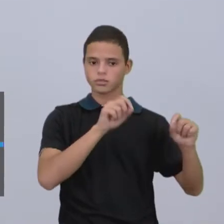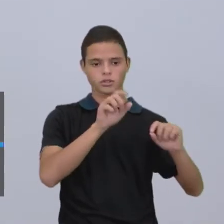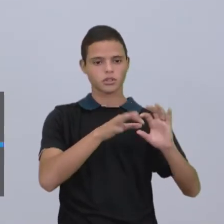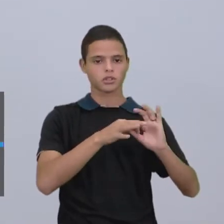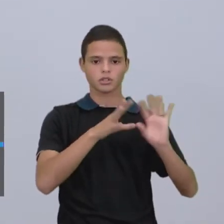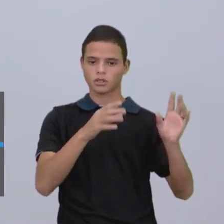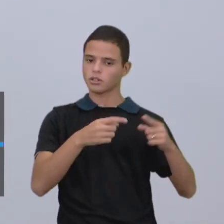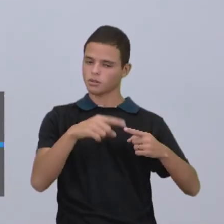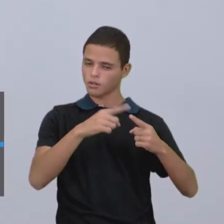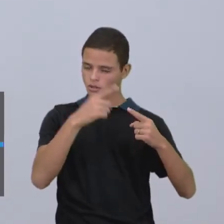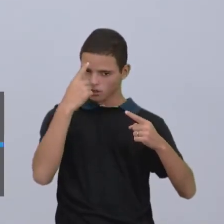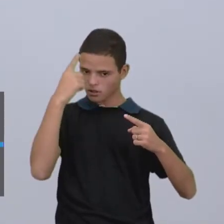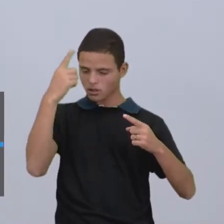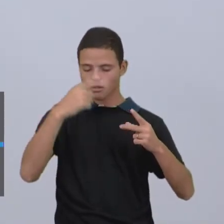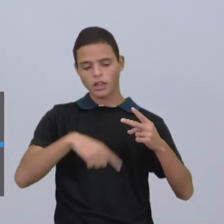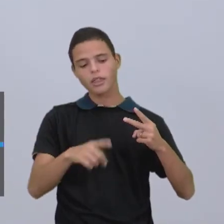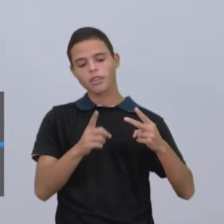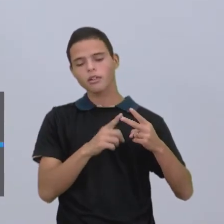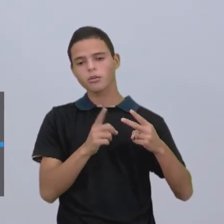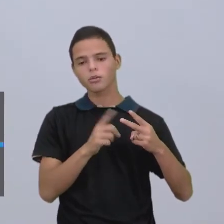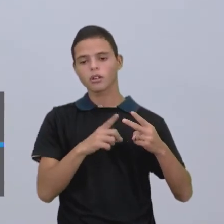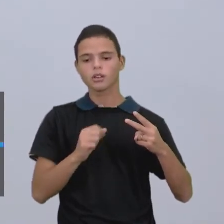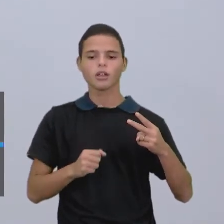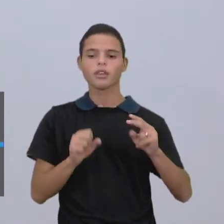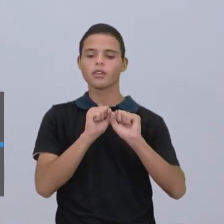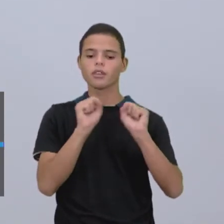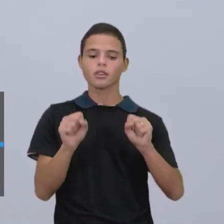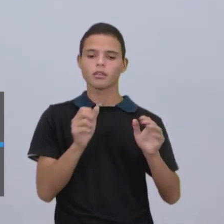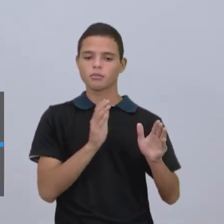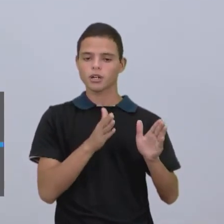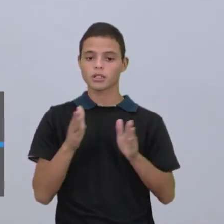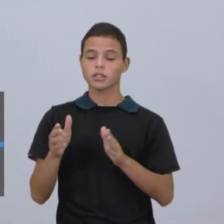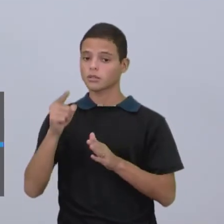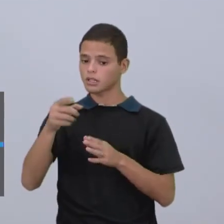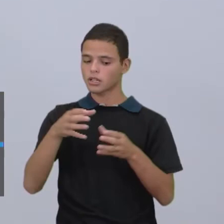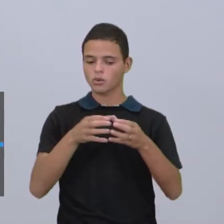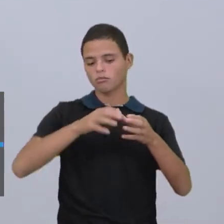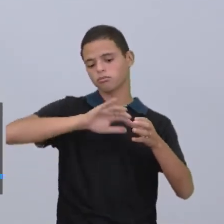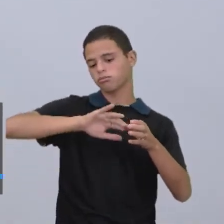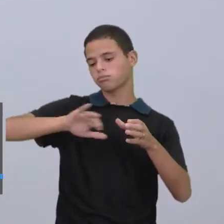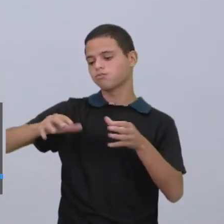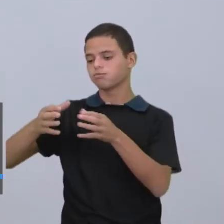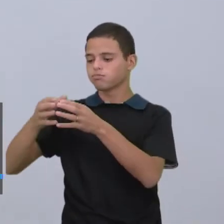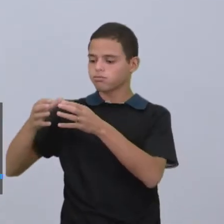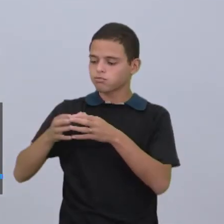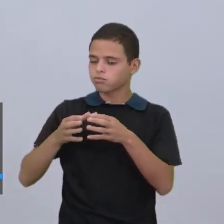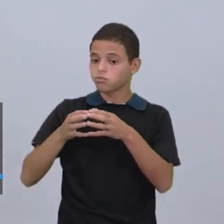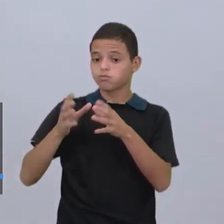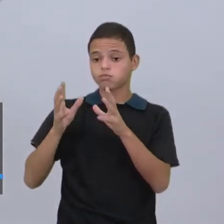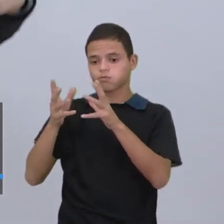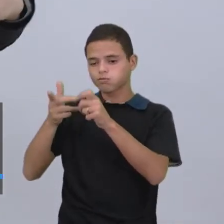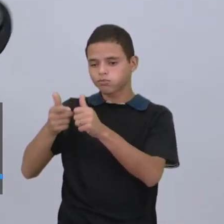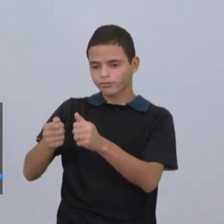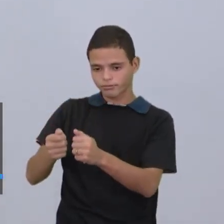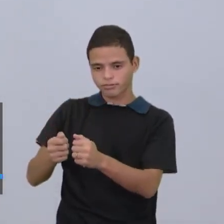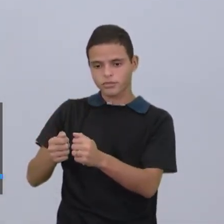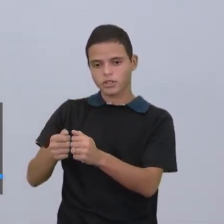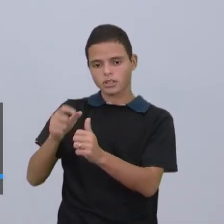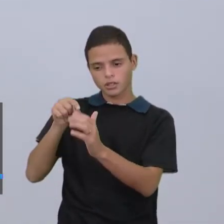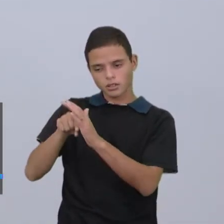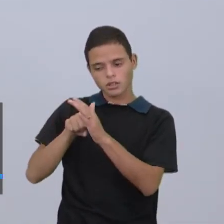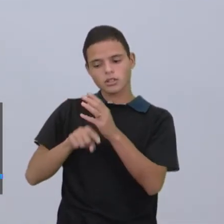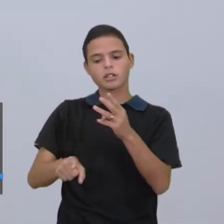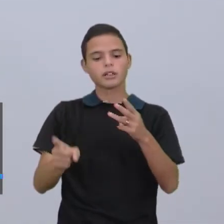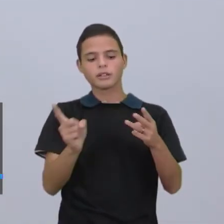Primeira técnica, casual simples. Segunda técnica, sistemática. Você vai, separa em subgrupos, pega um grupo inteiro. Ah, tá aqui. Agora, a